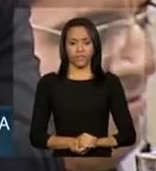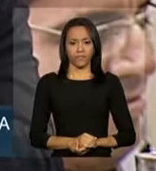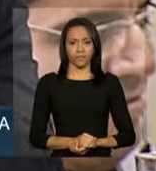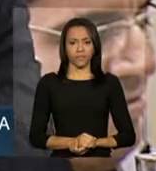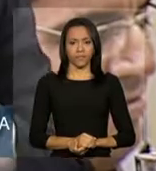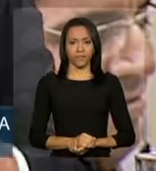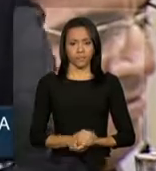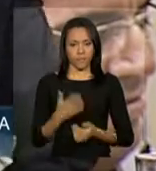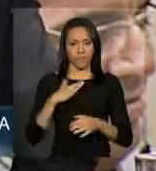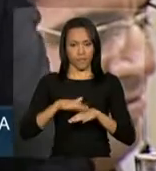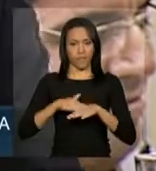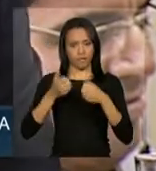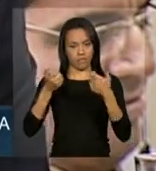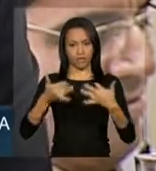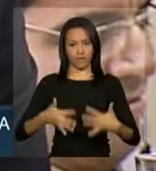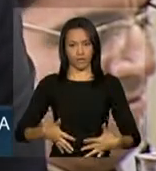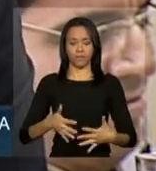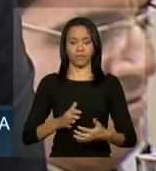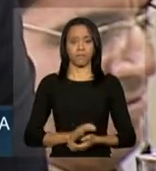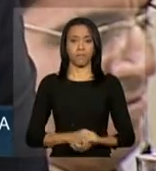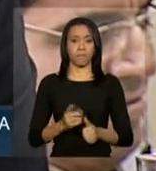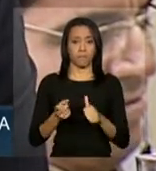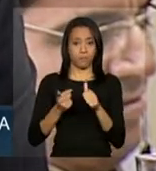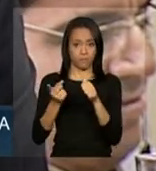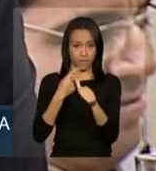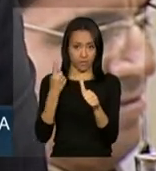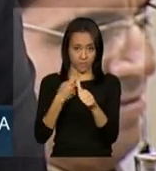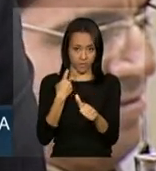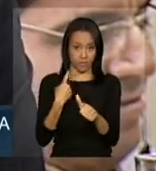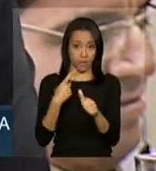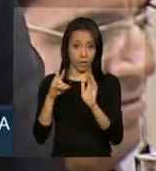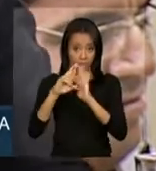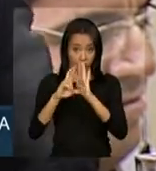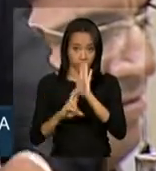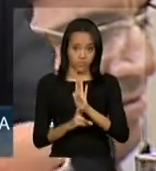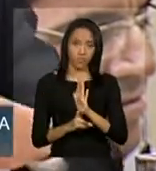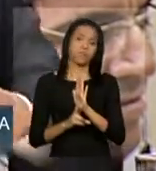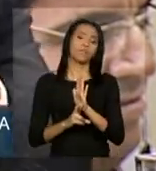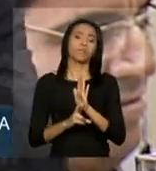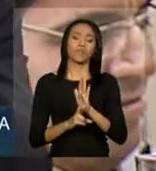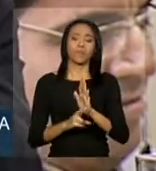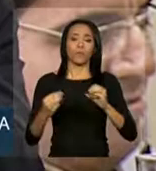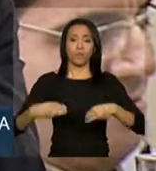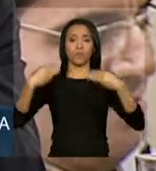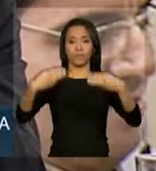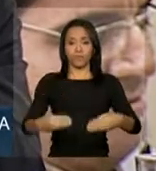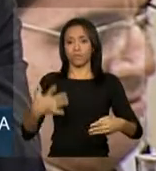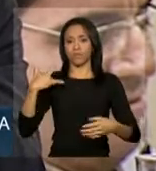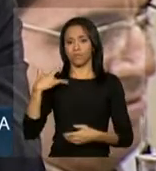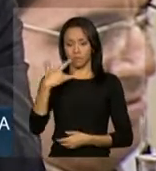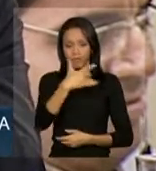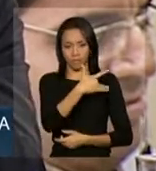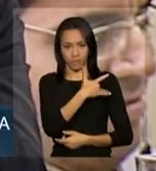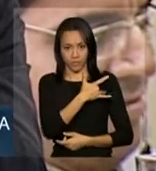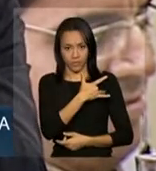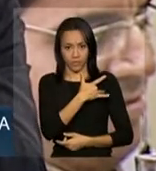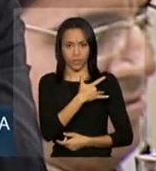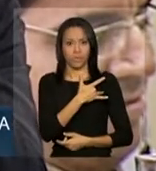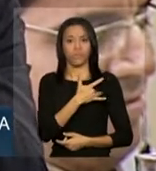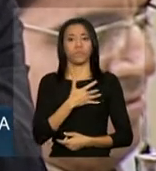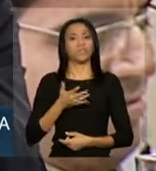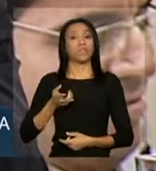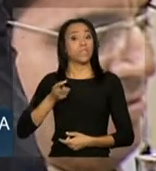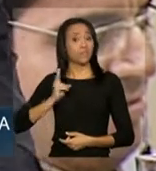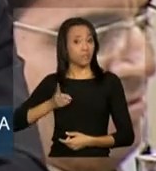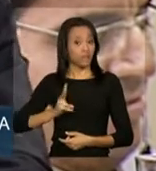explicar eh primeiro em relação a a esse critério né o Ministério da Saúde é é defensor e